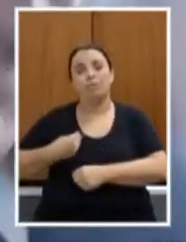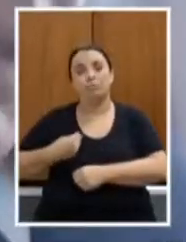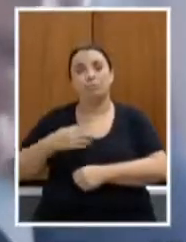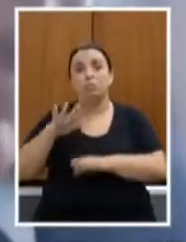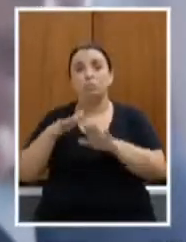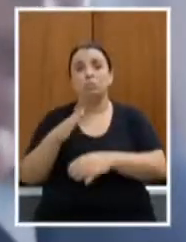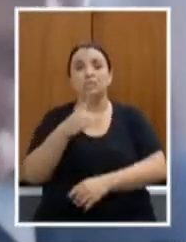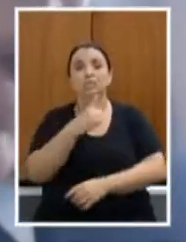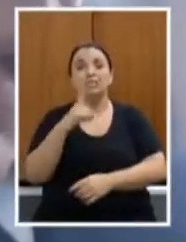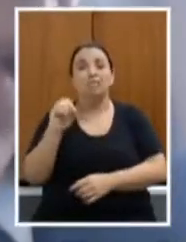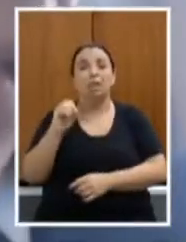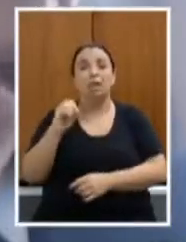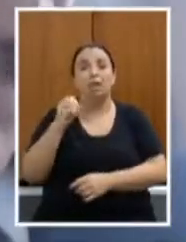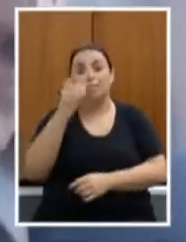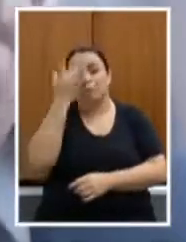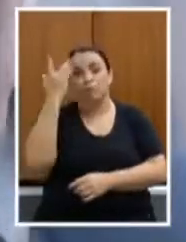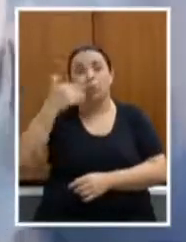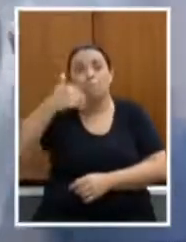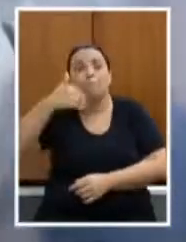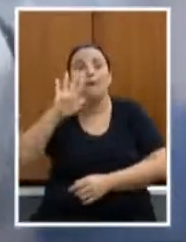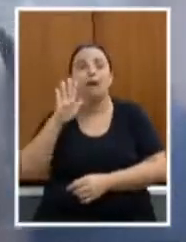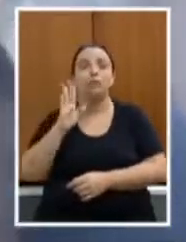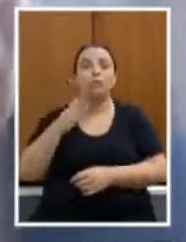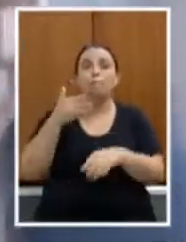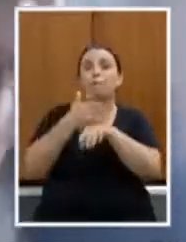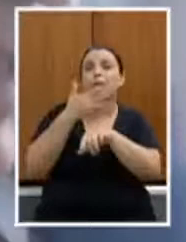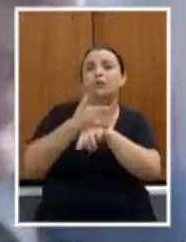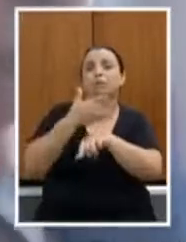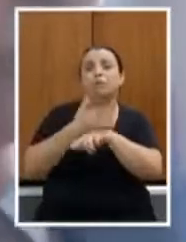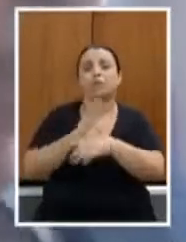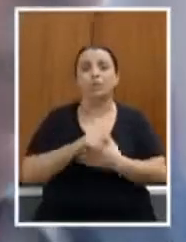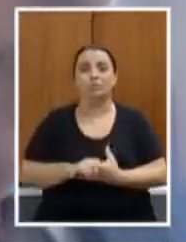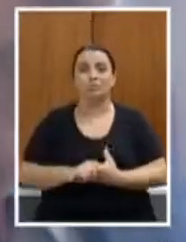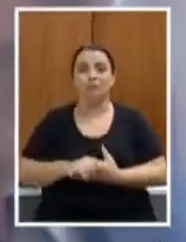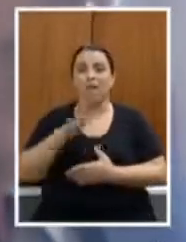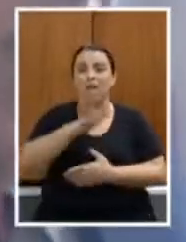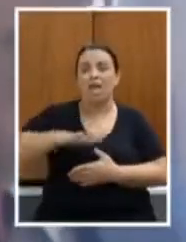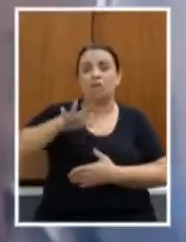participando, 8 macro-regiões